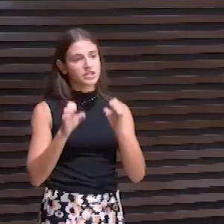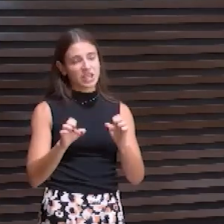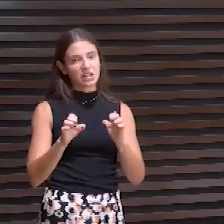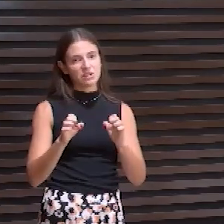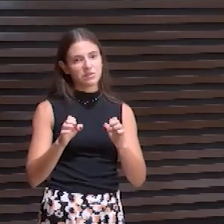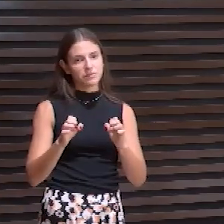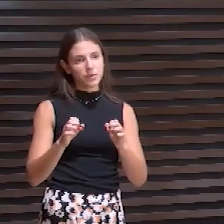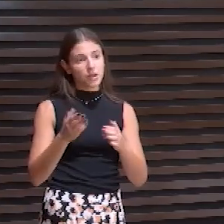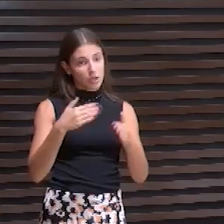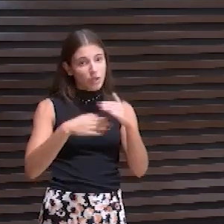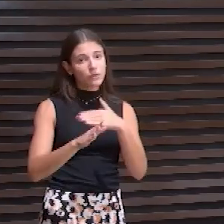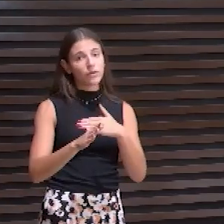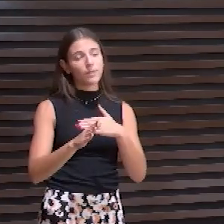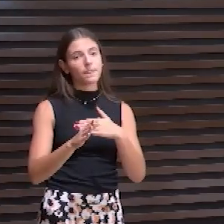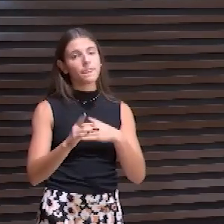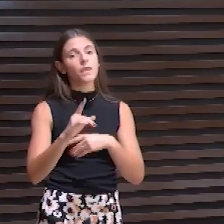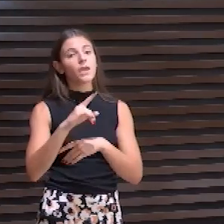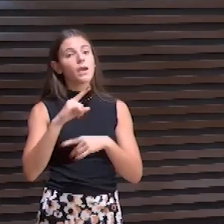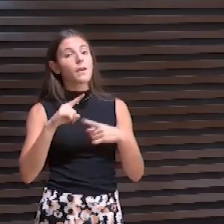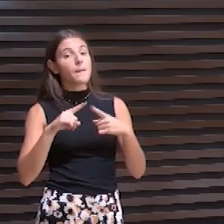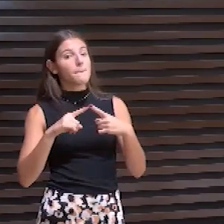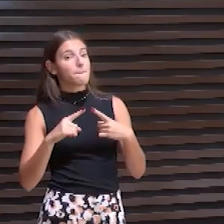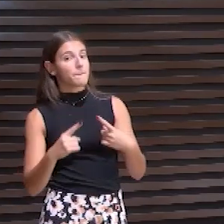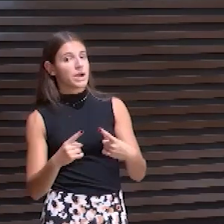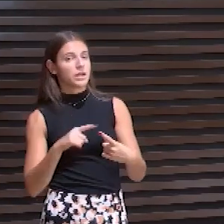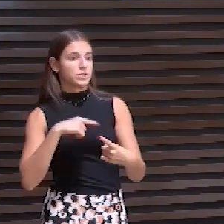meia verdade.